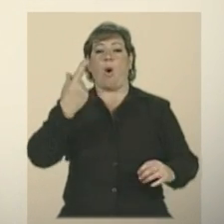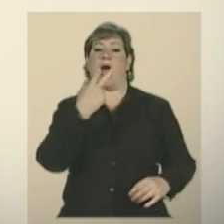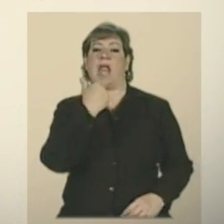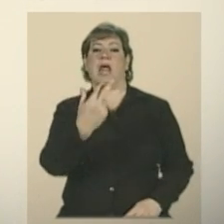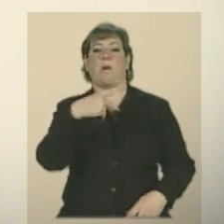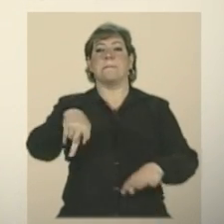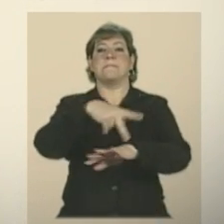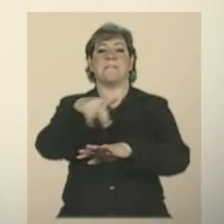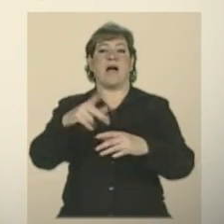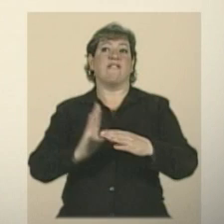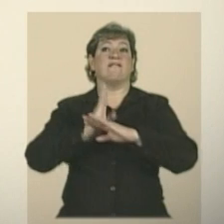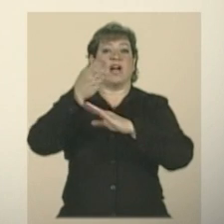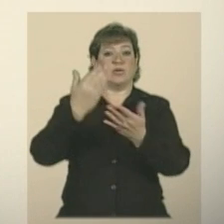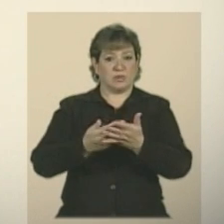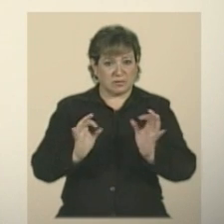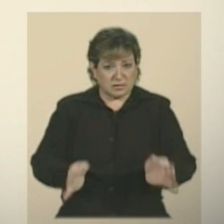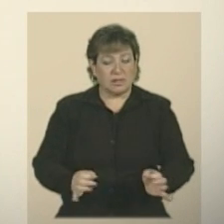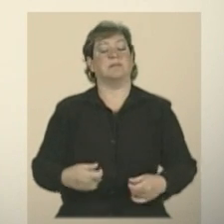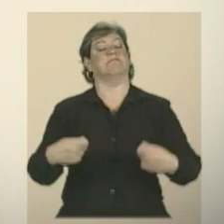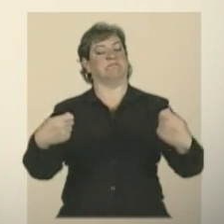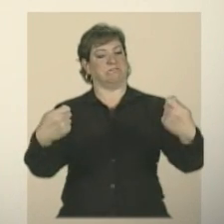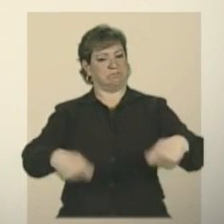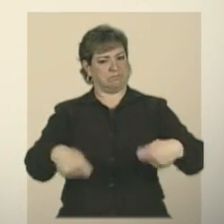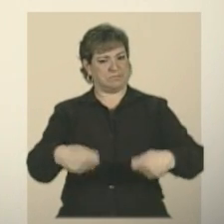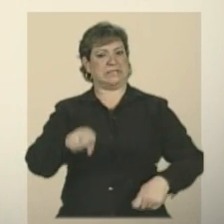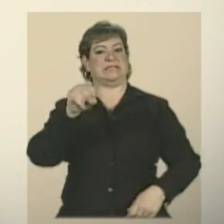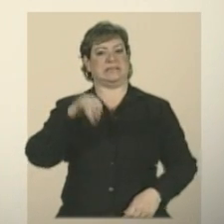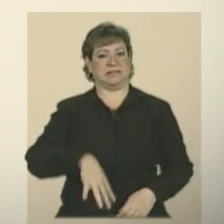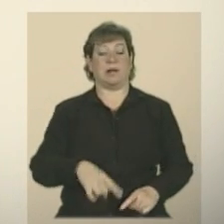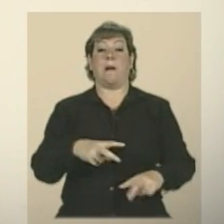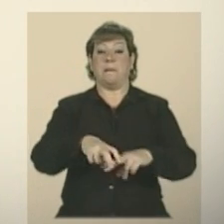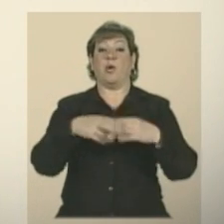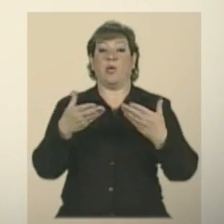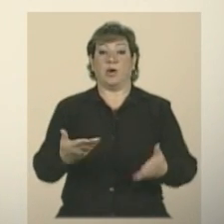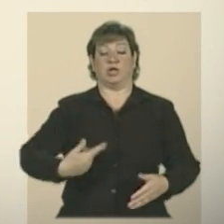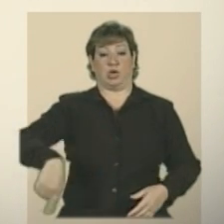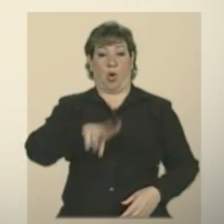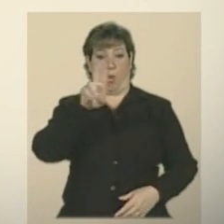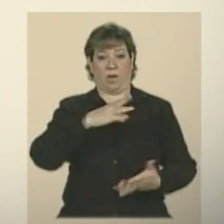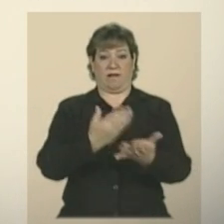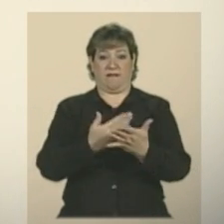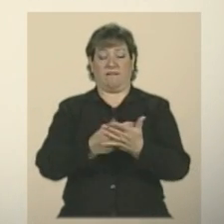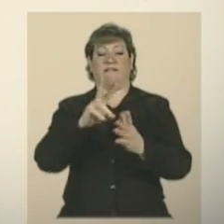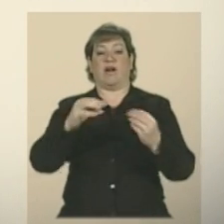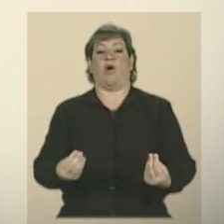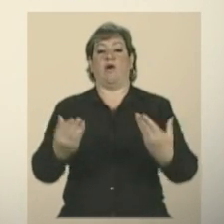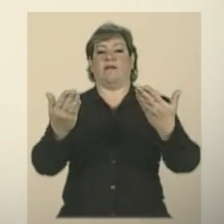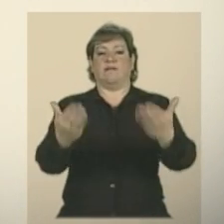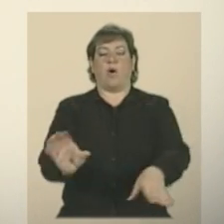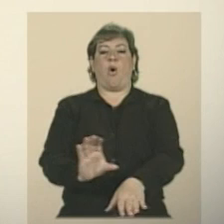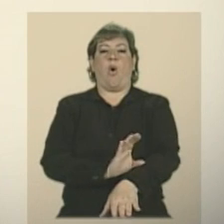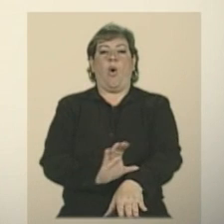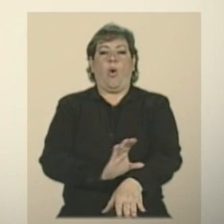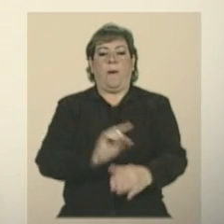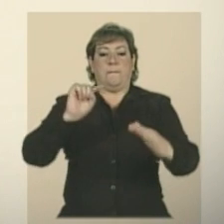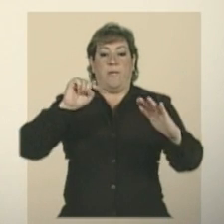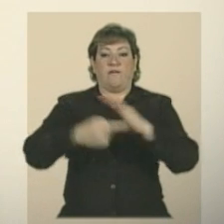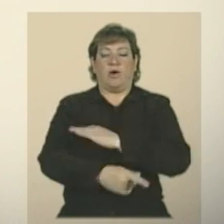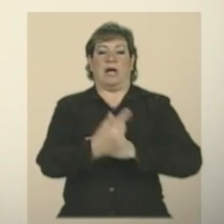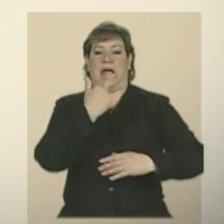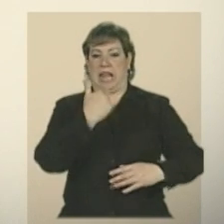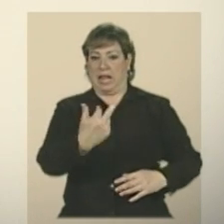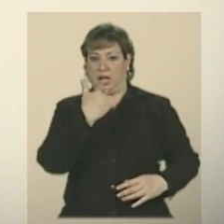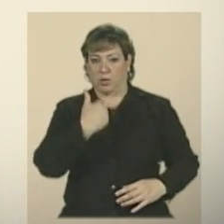estudar, Presidenta? Precisa sim. Por isso, nossas universidades vão oferecer cursos intensivos de línguas durante